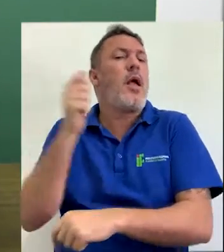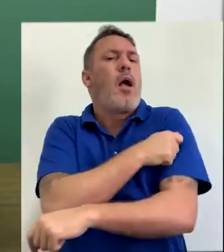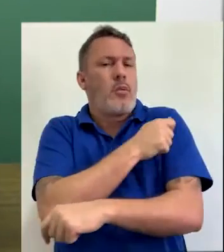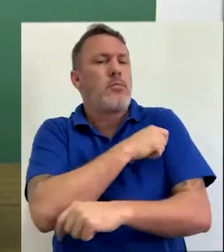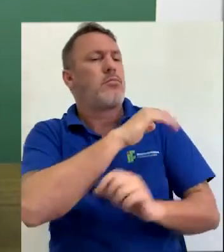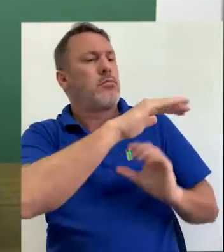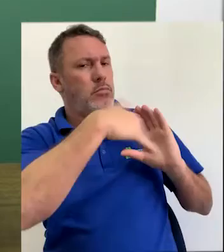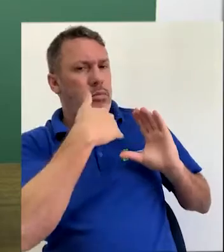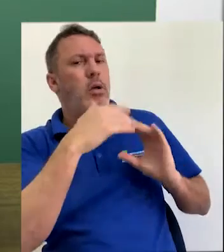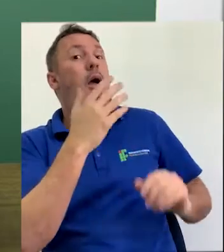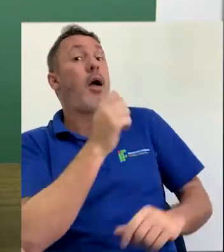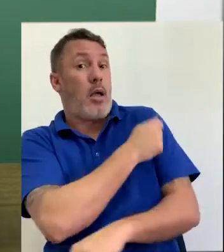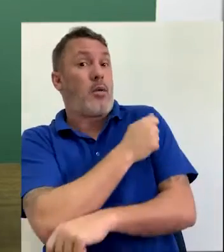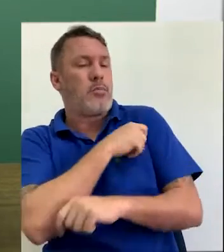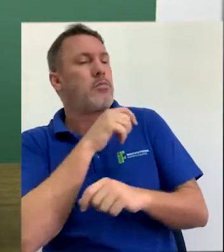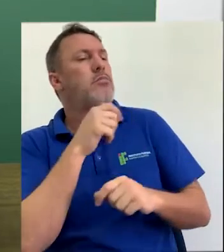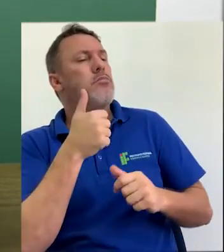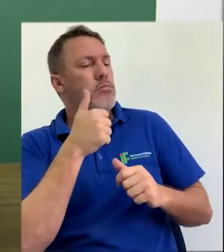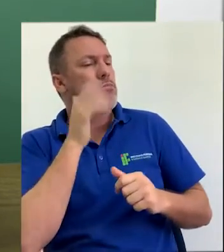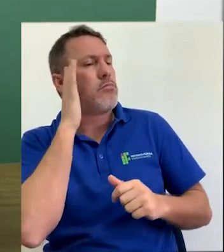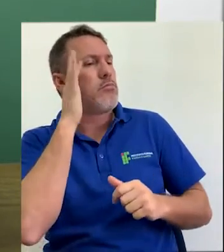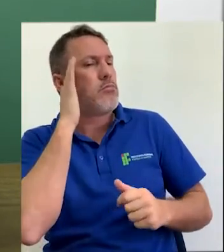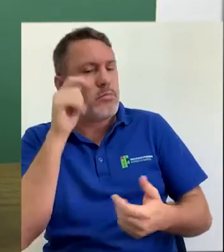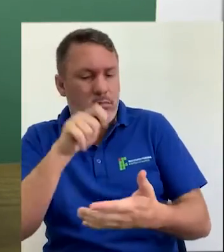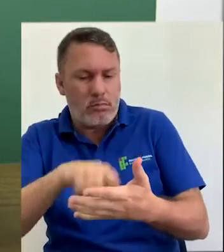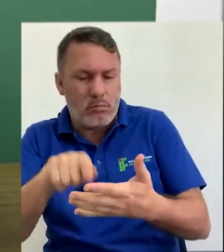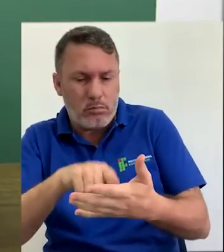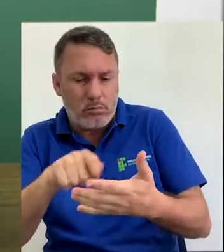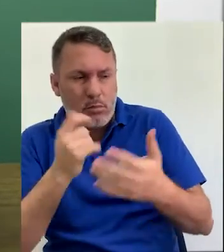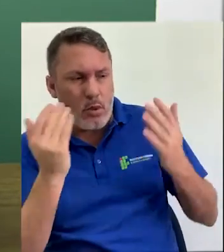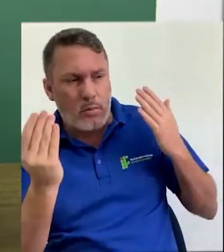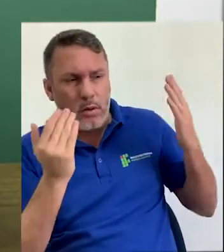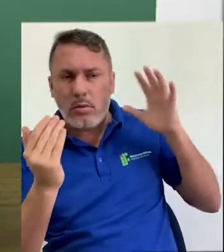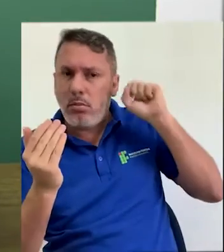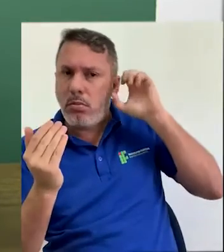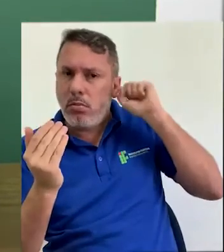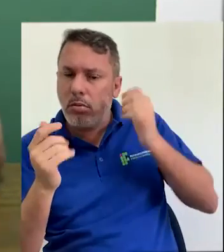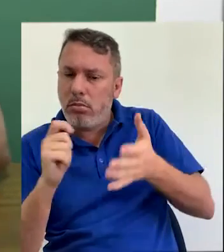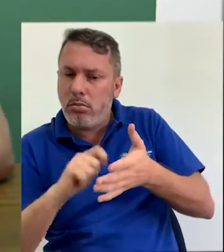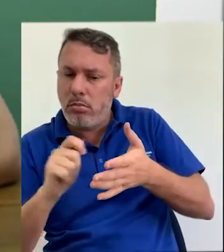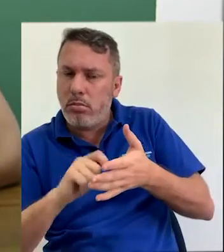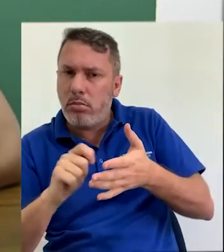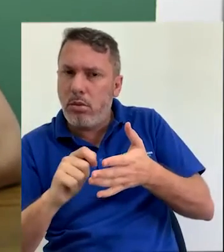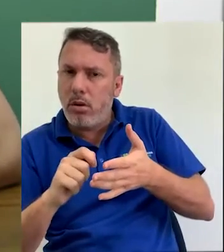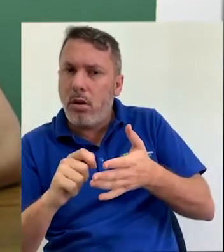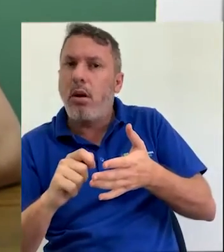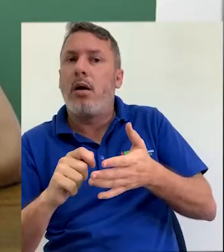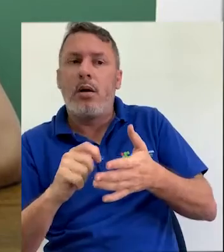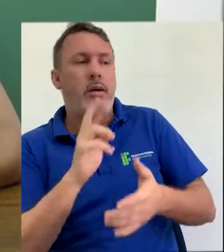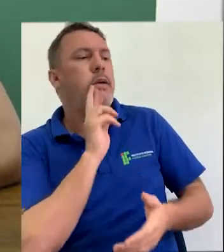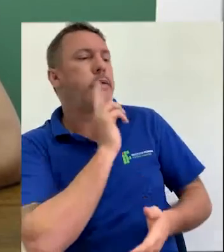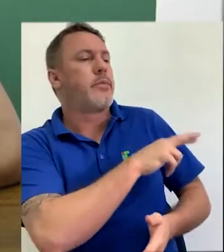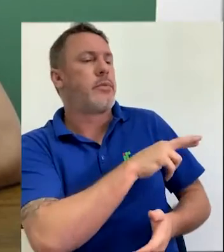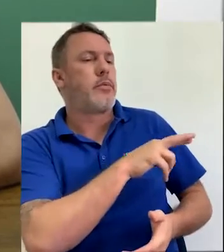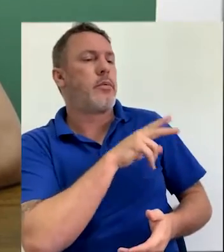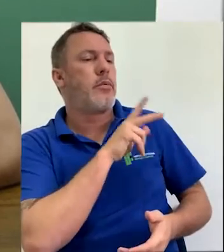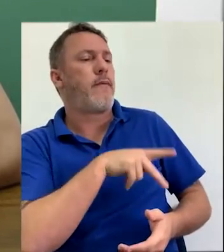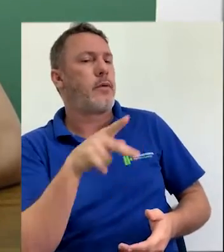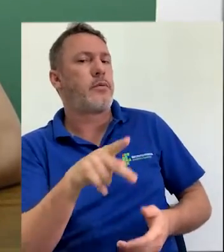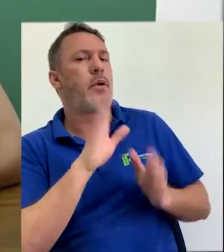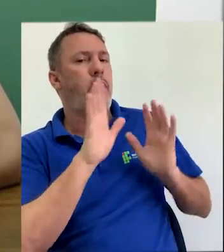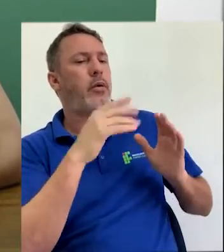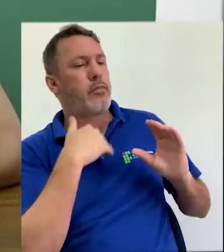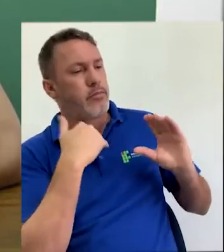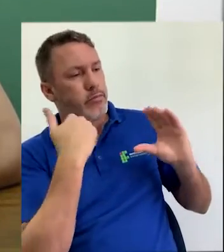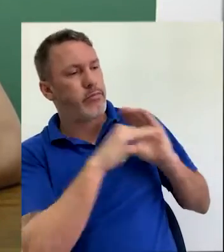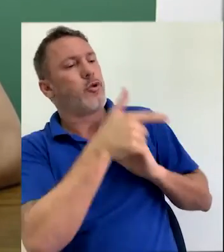analisando a solução dele. A resposta foi a seguinte: professor, vou te reenviar a